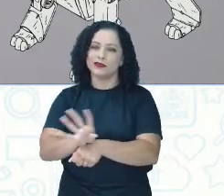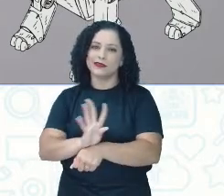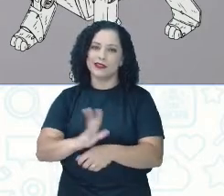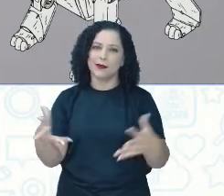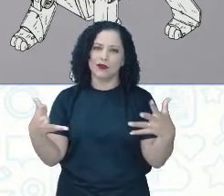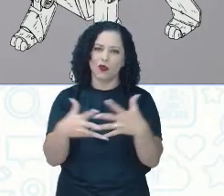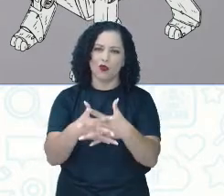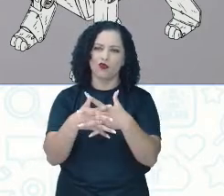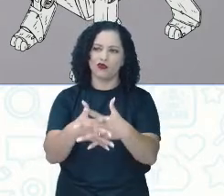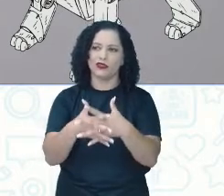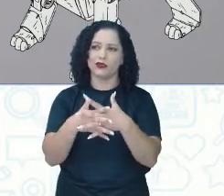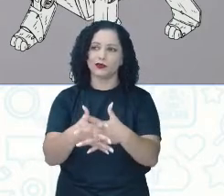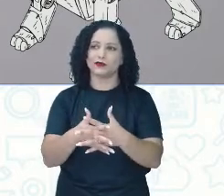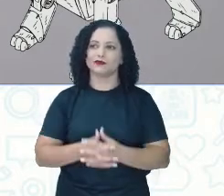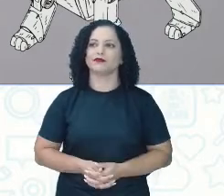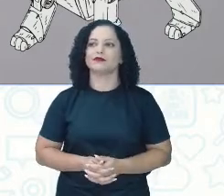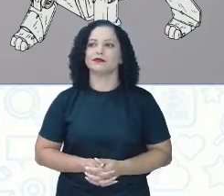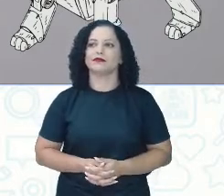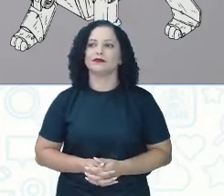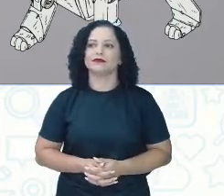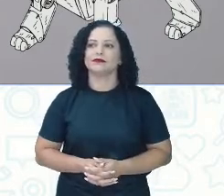Com os extremos. Então,